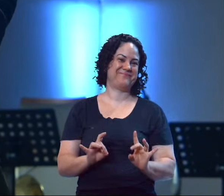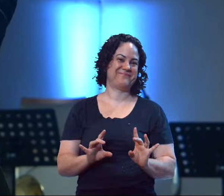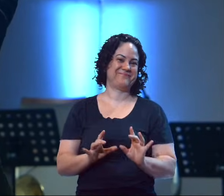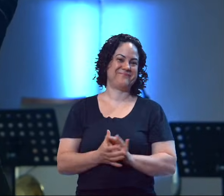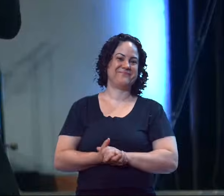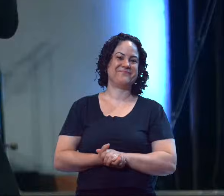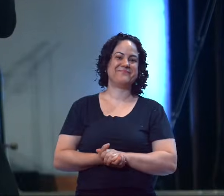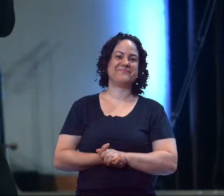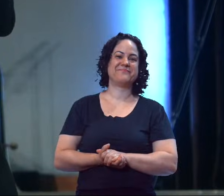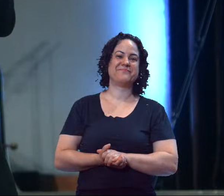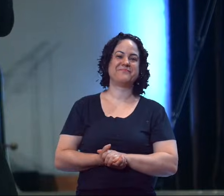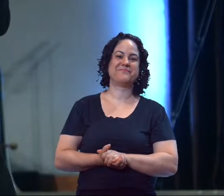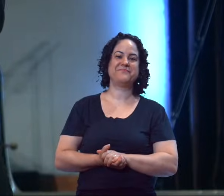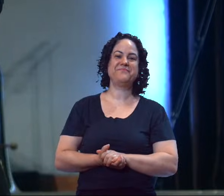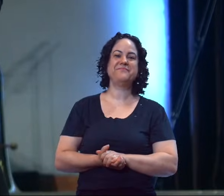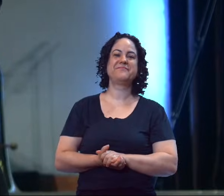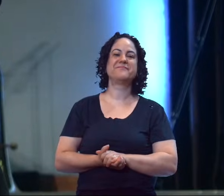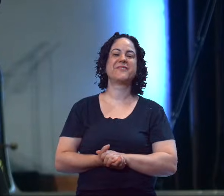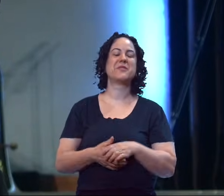especial.